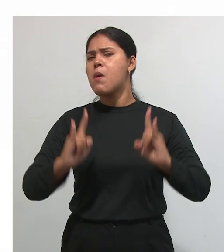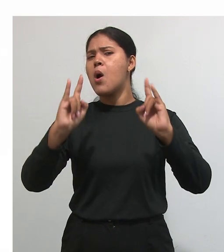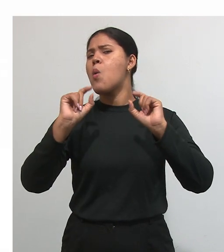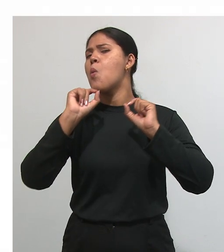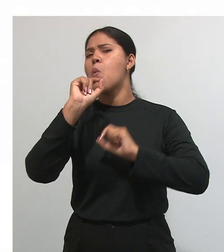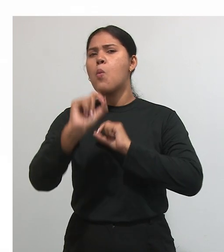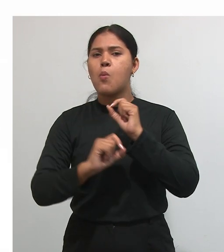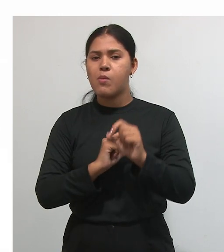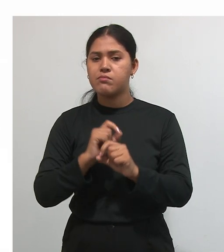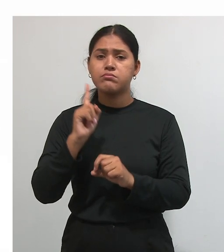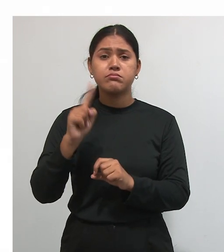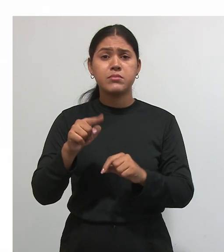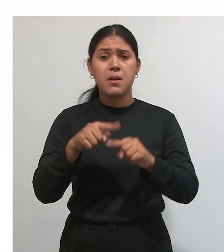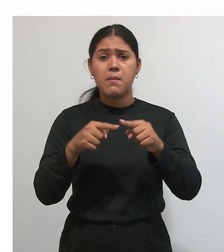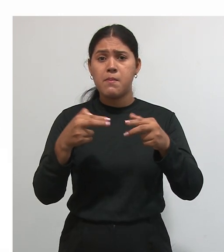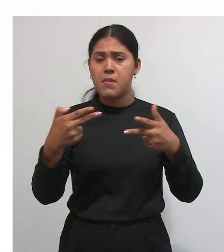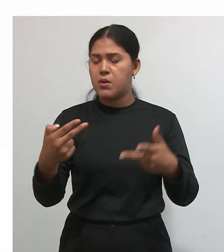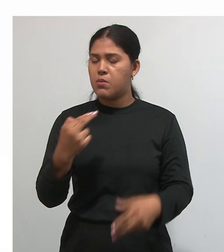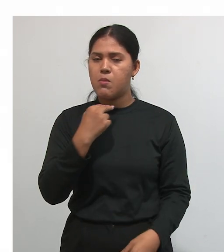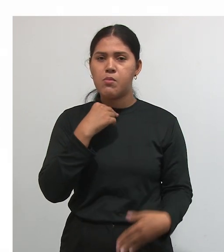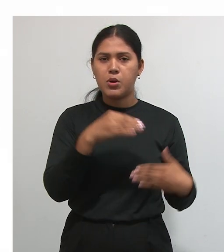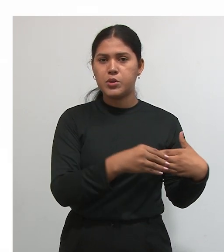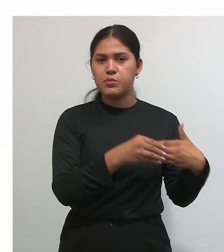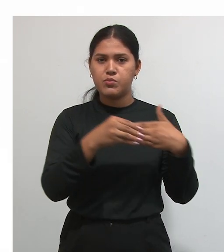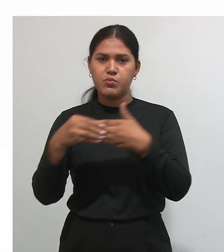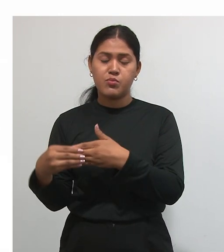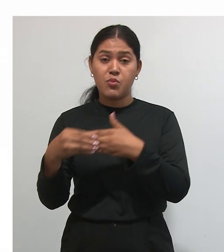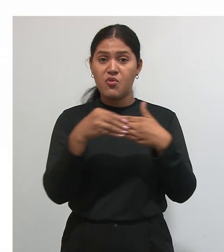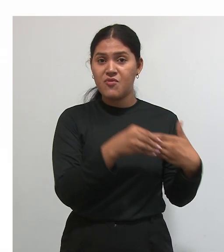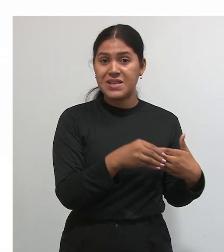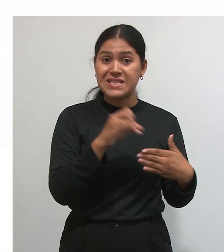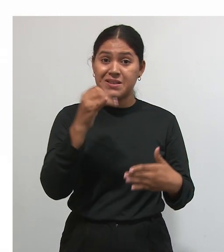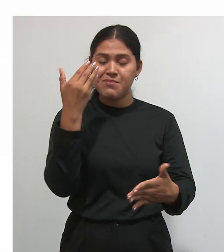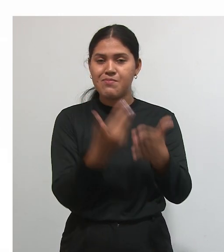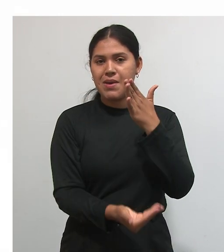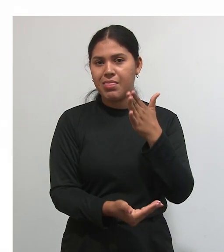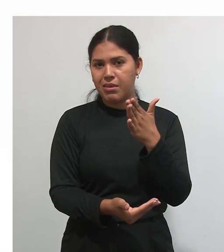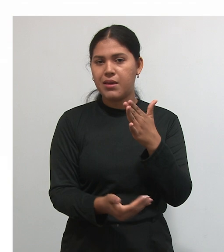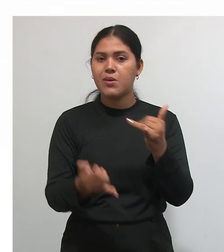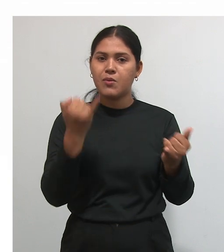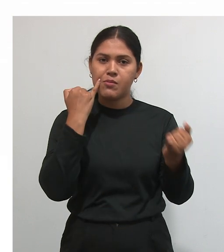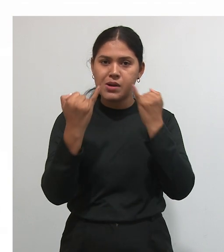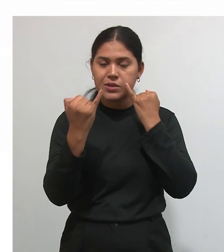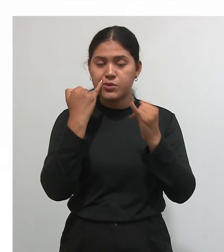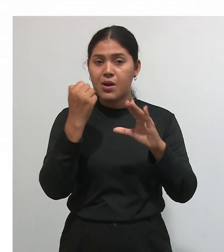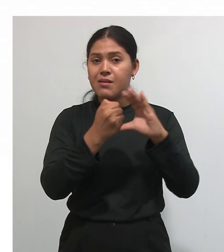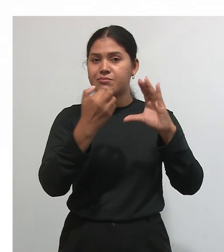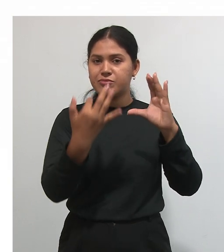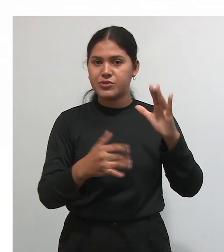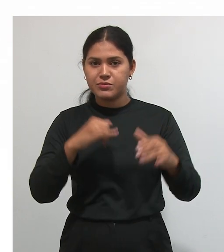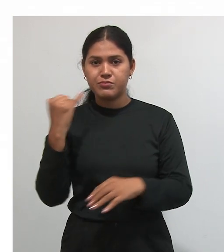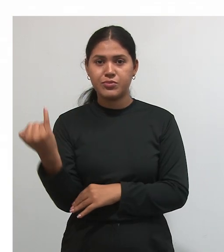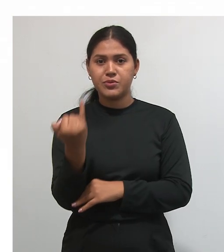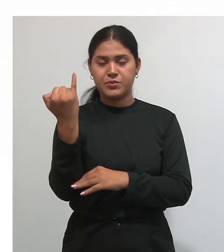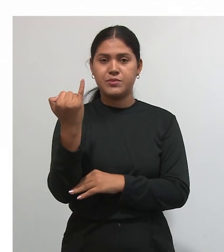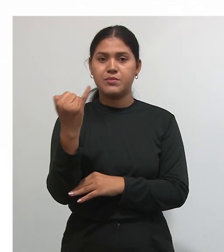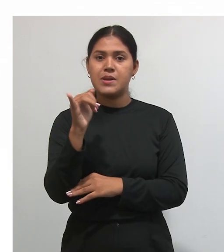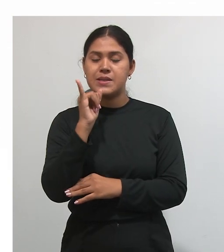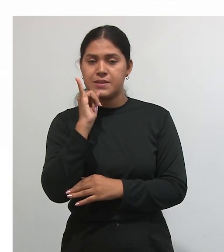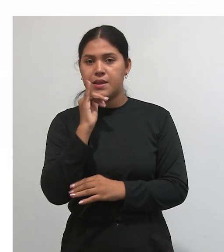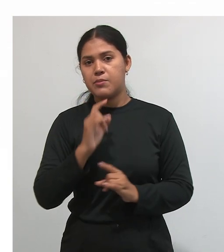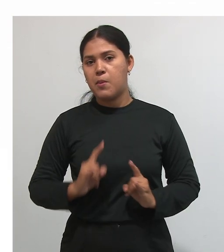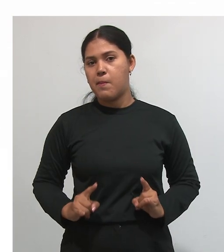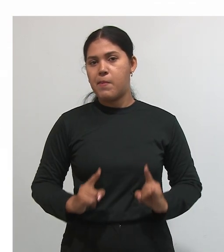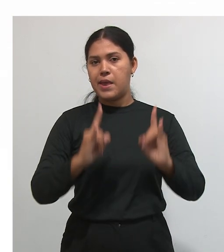bens móveis, antes de tudo? São aqueles que não podem ser movidos sem perder a sua característica. São aqueles vinculados